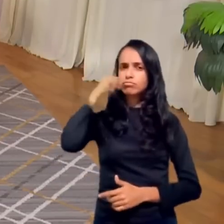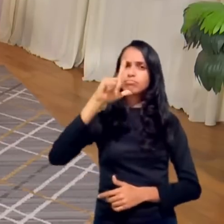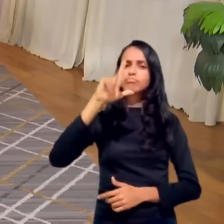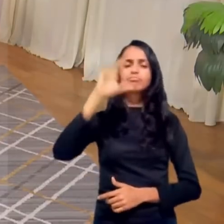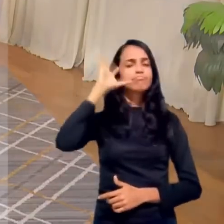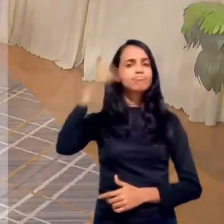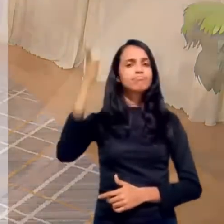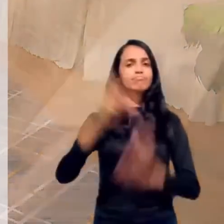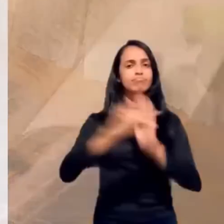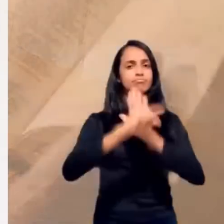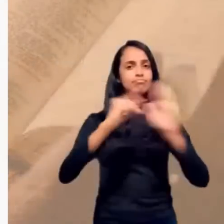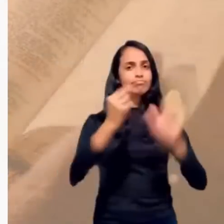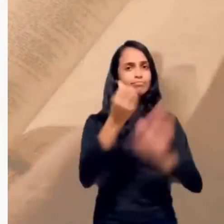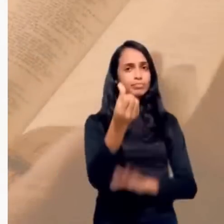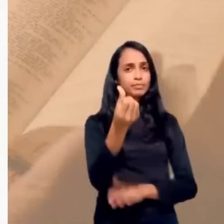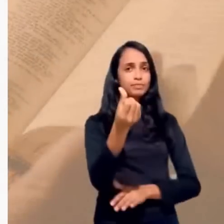seguinte.